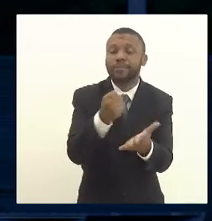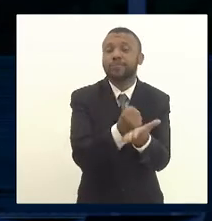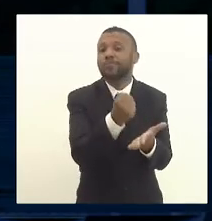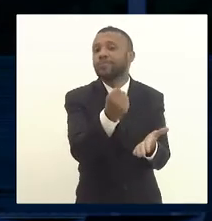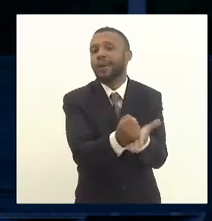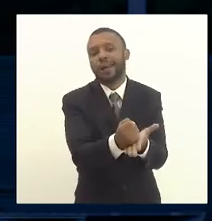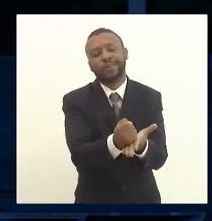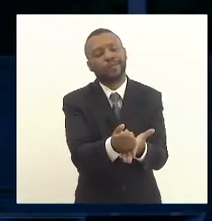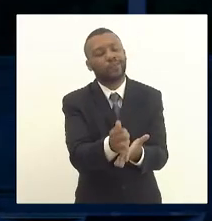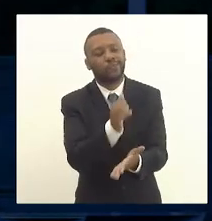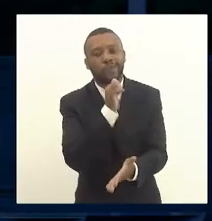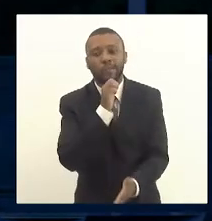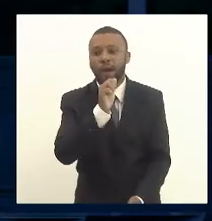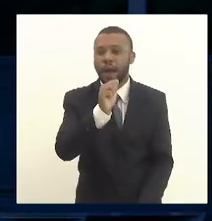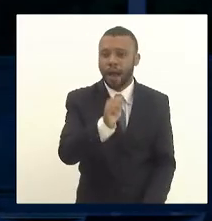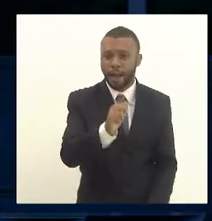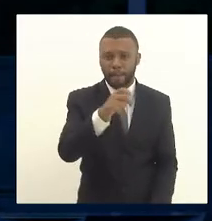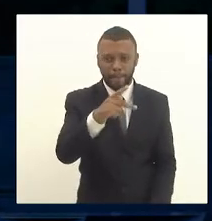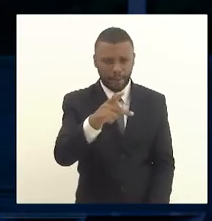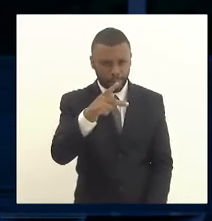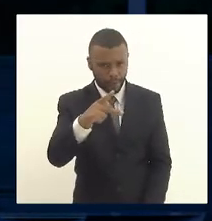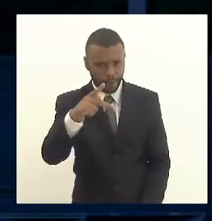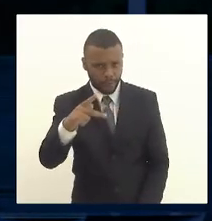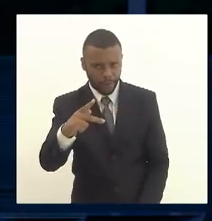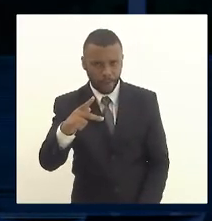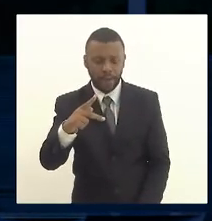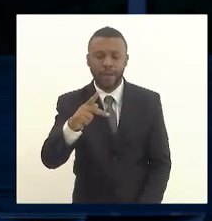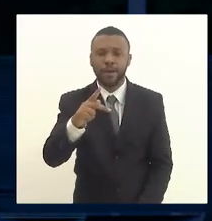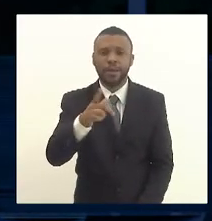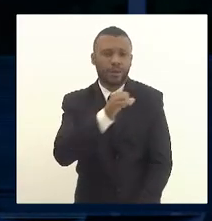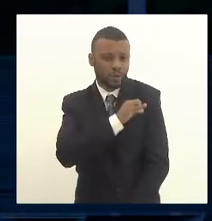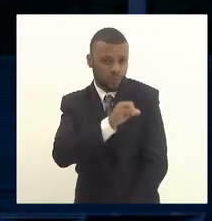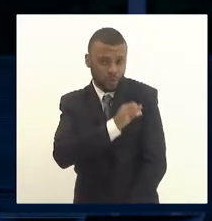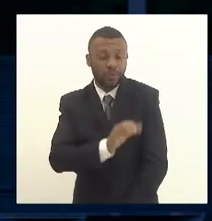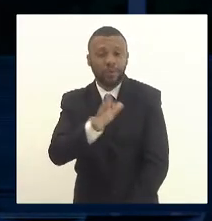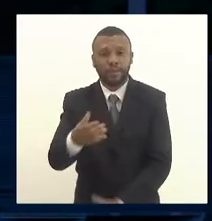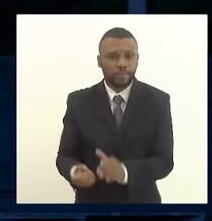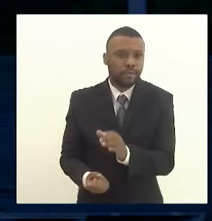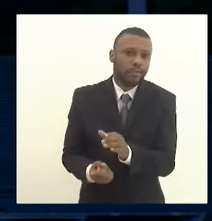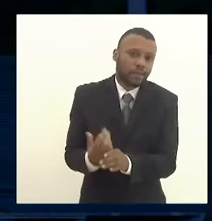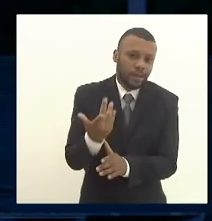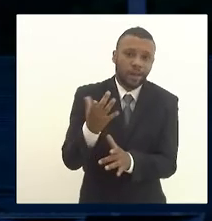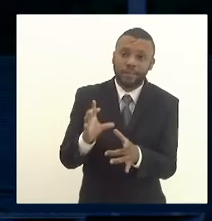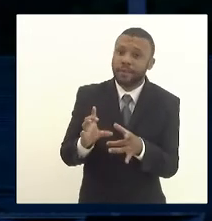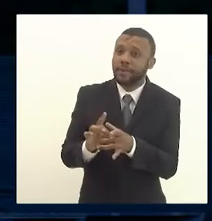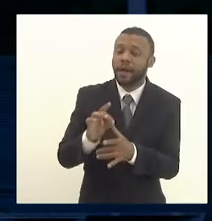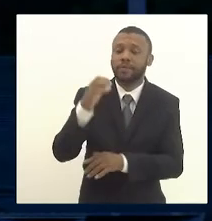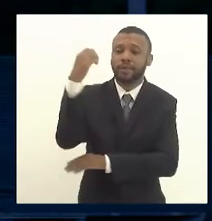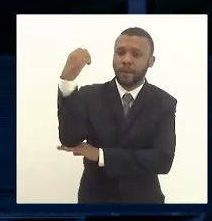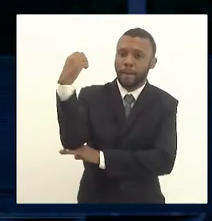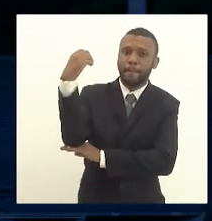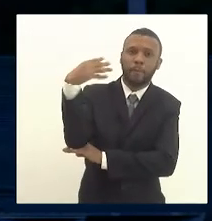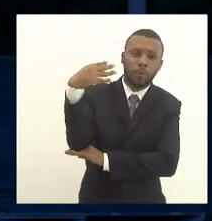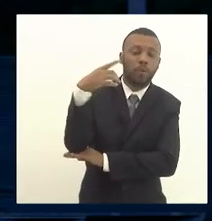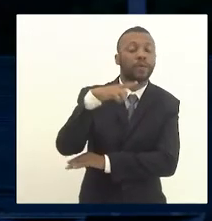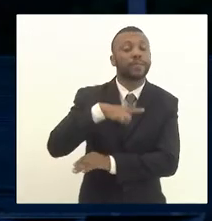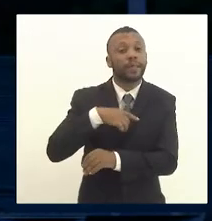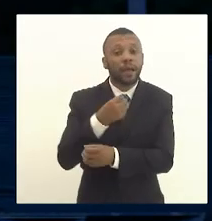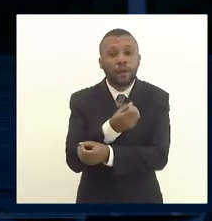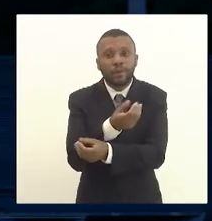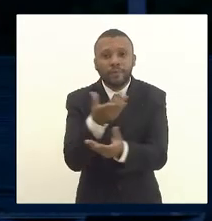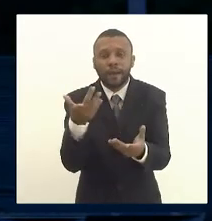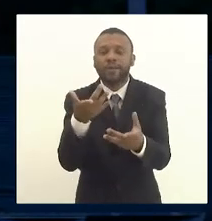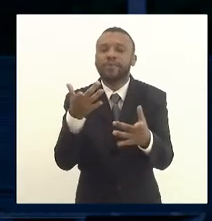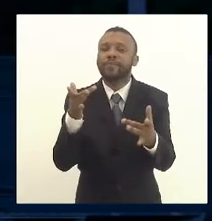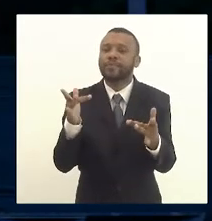Rio de Janeiro é um bom exemplo. Né? A partir da infraestrutura de iluminação pública, se ofertam serviços de